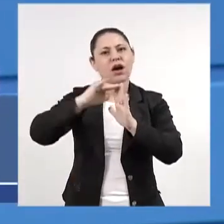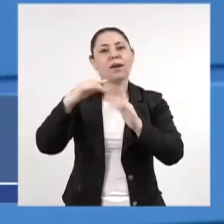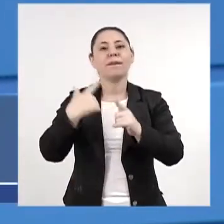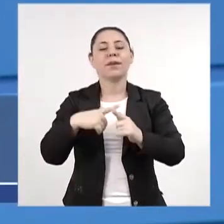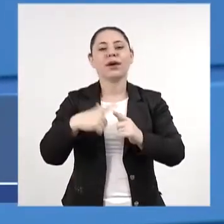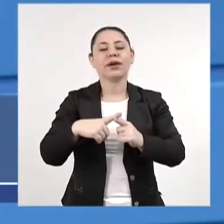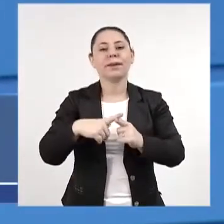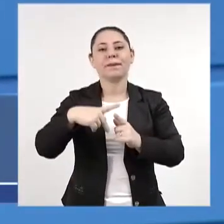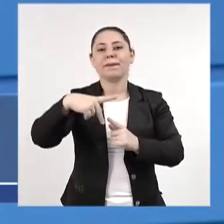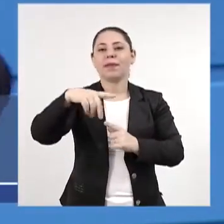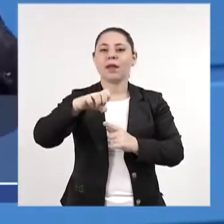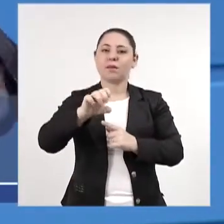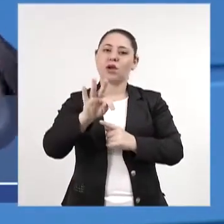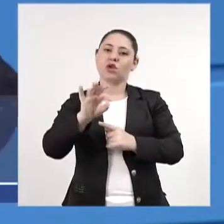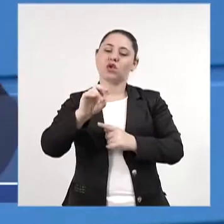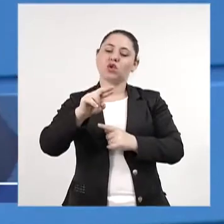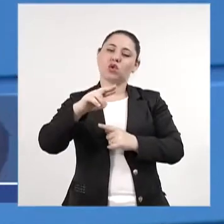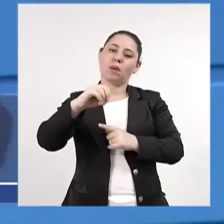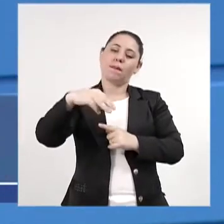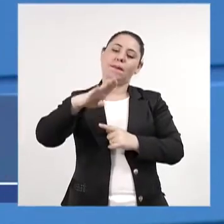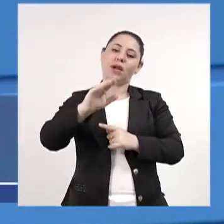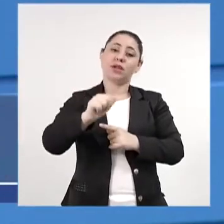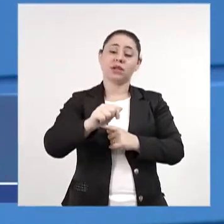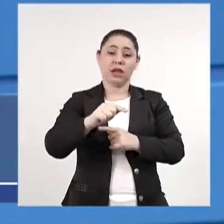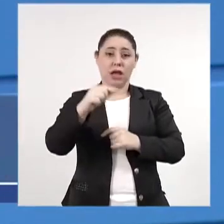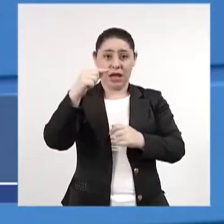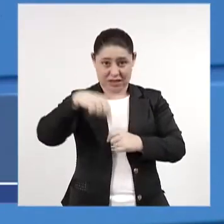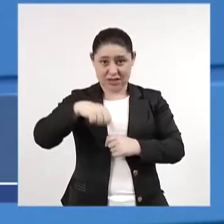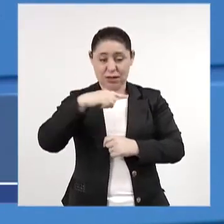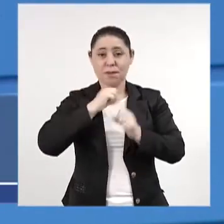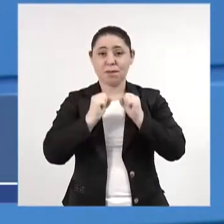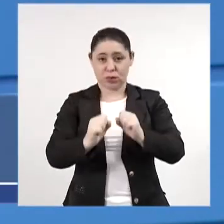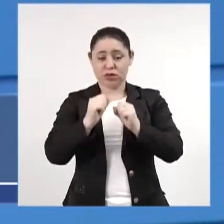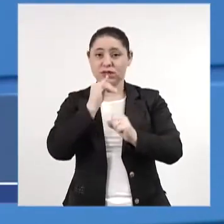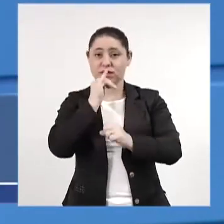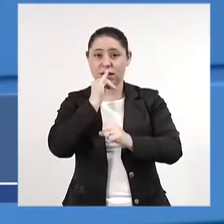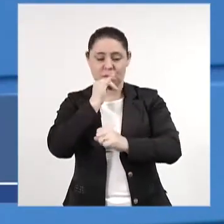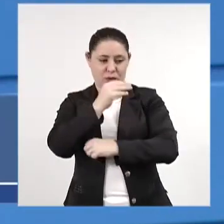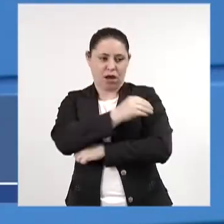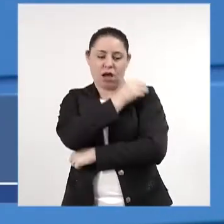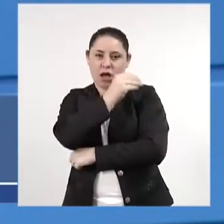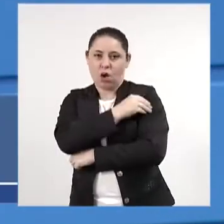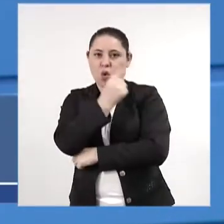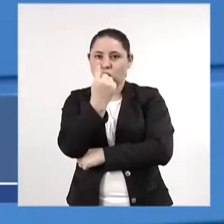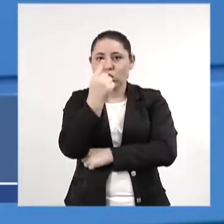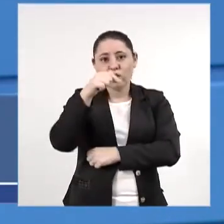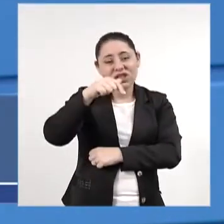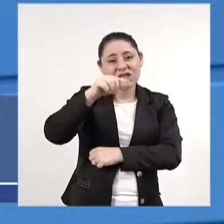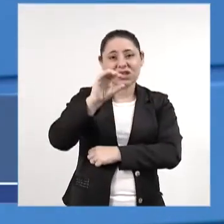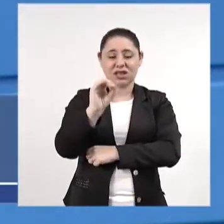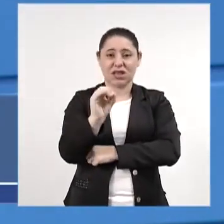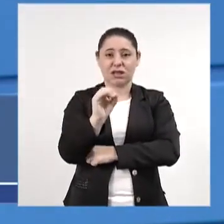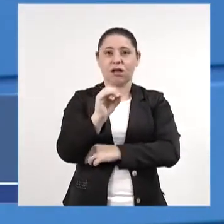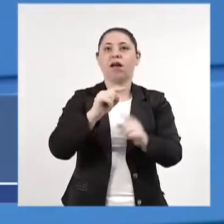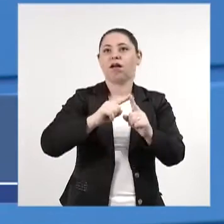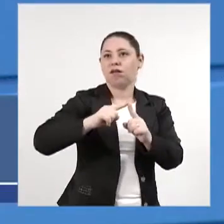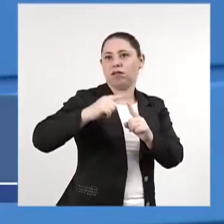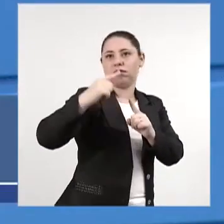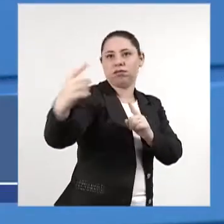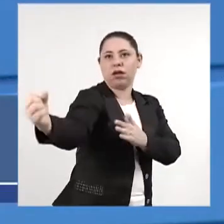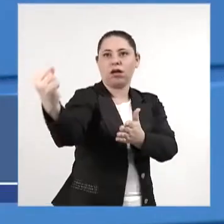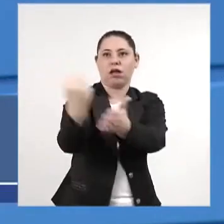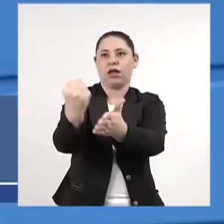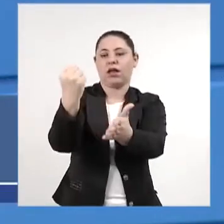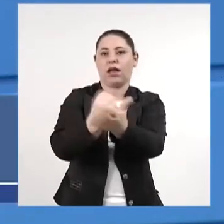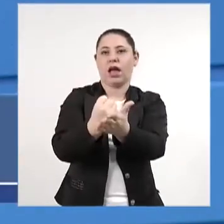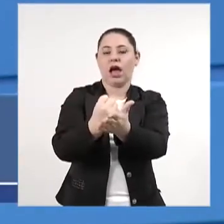monopólio da Petrobras. O etanol que podia custar R$ 1,70 aqui no Mato Grosso do Sul, se ele fosse direto da usina para o posto, ele tem que ir lá e aí chega